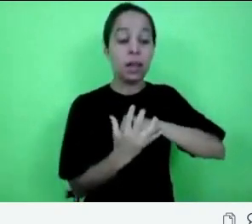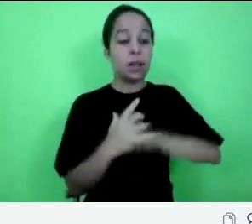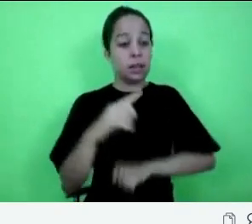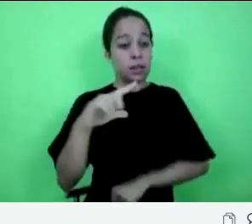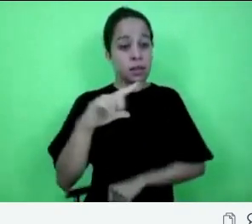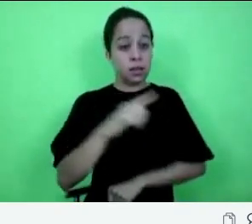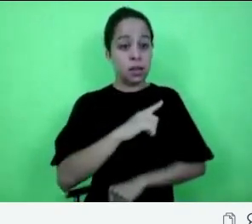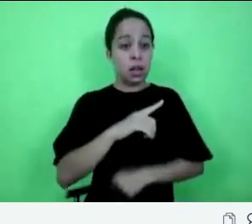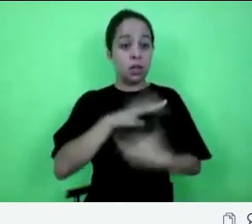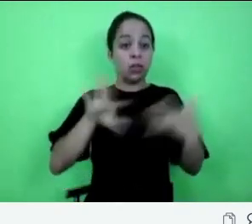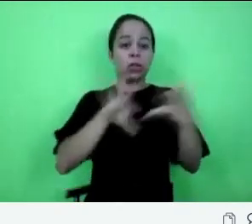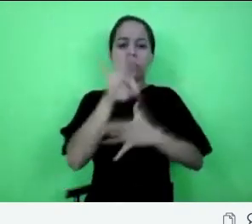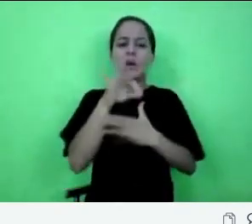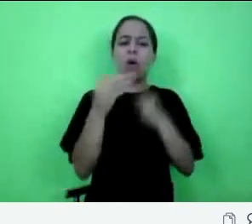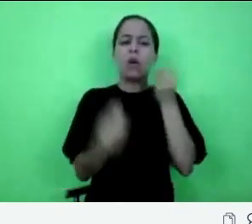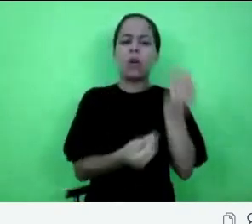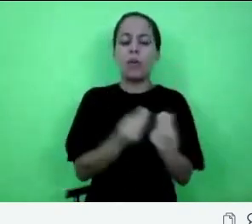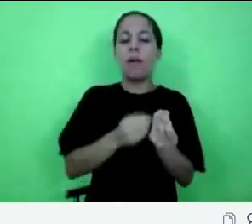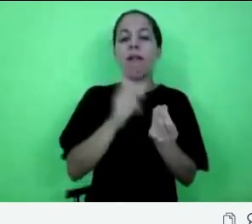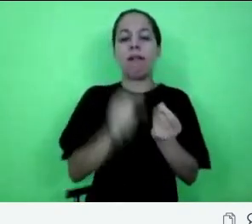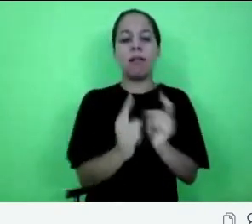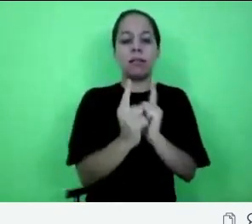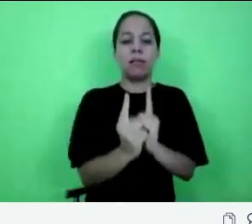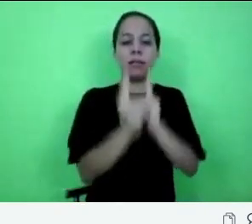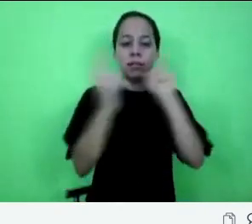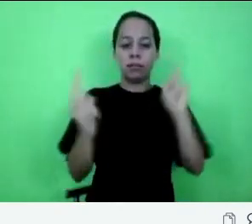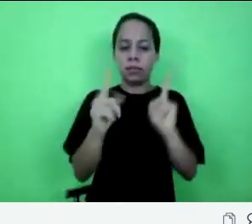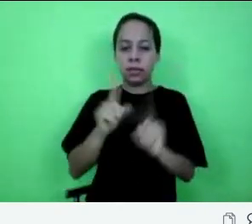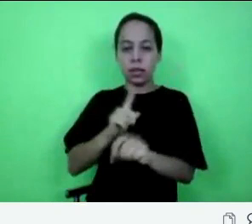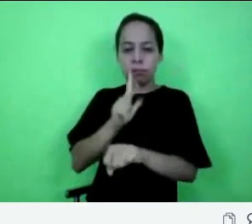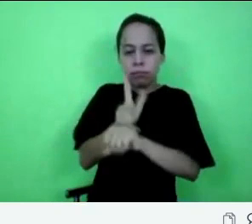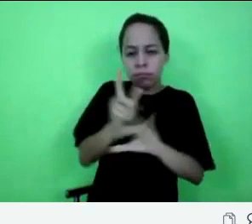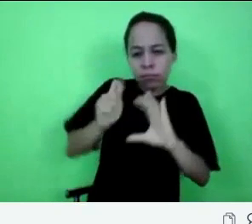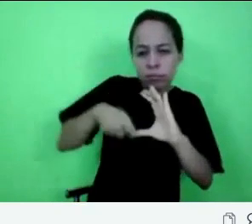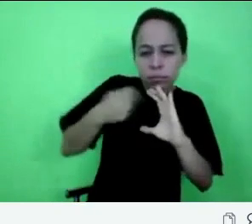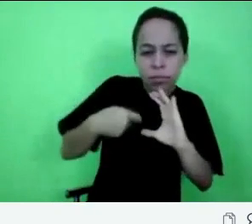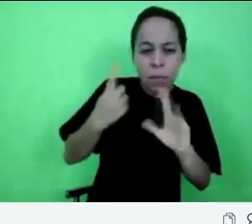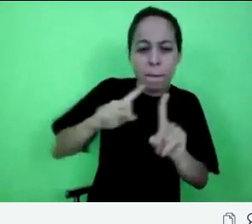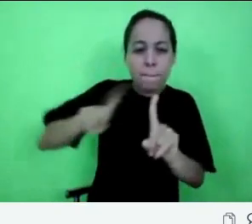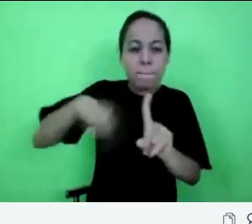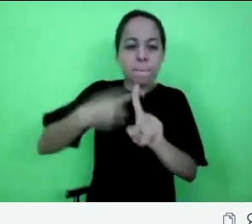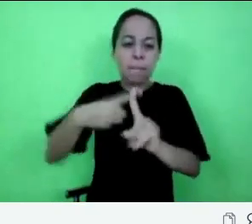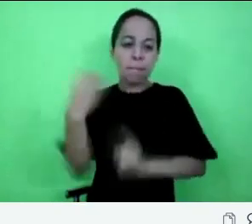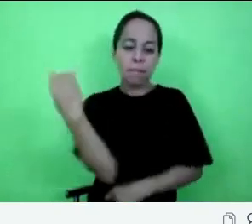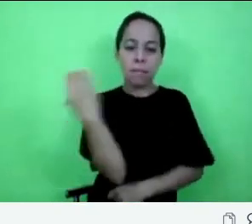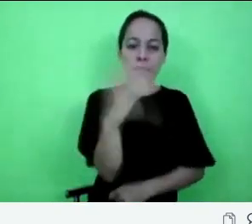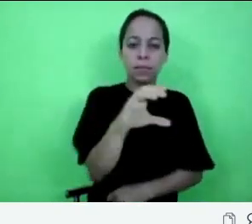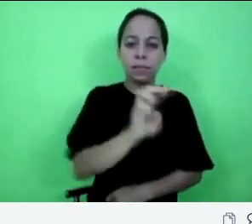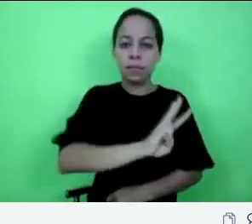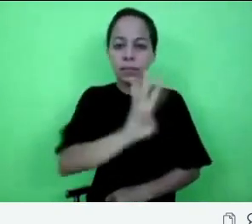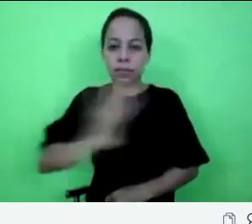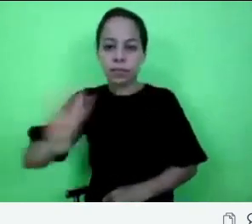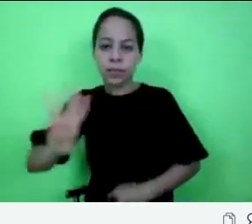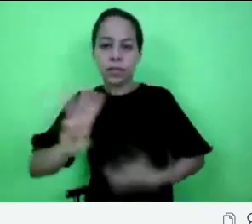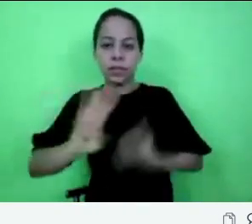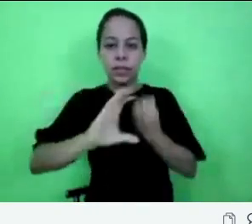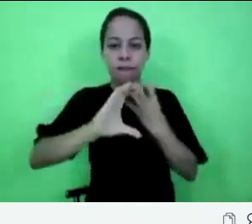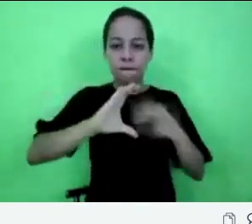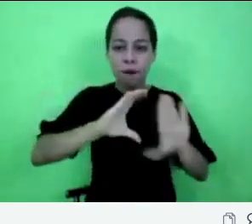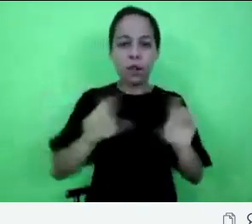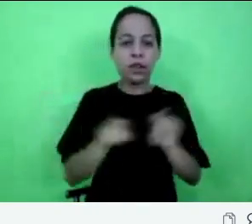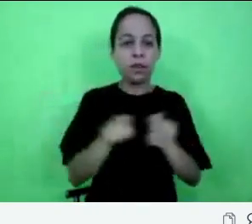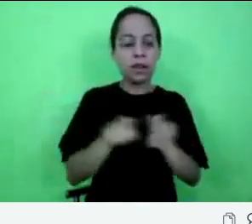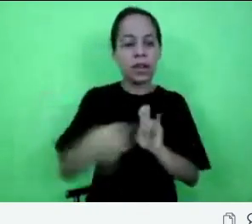de forma online, sendo gravado e disponibilizado nos sites do CEFOR e do IFES no link correspondente